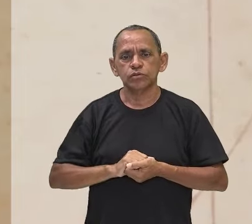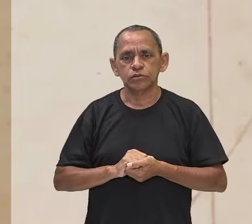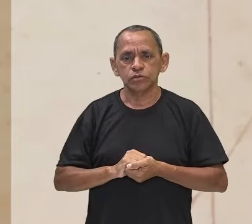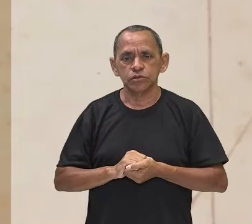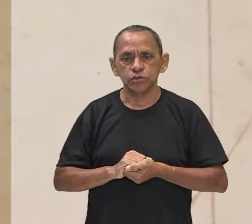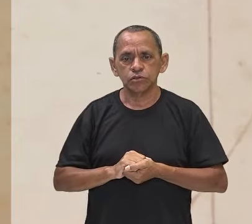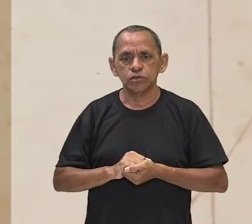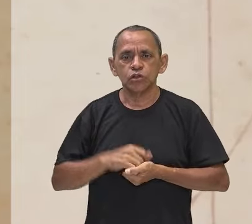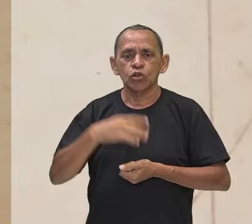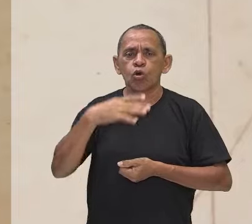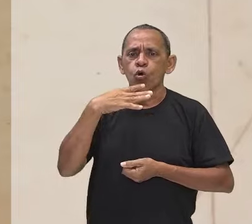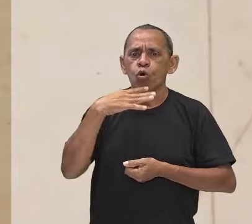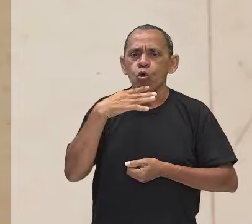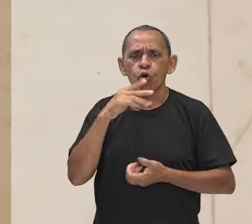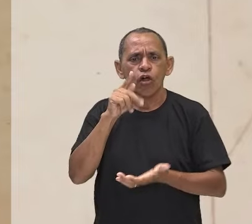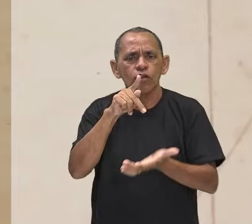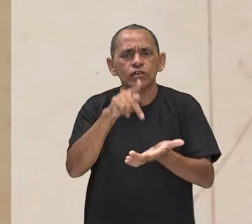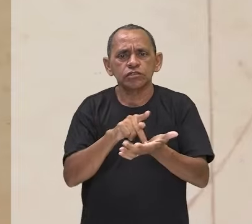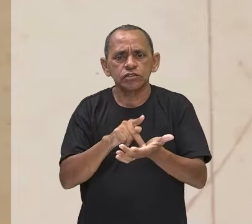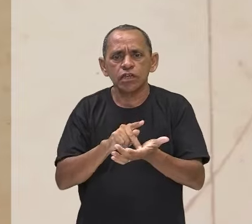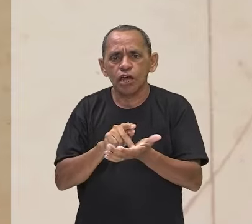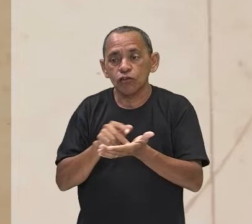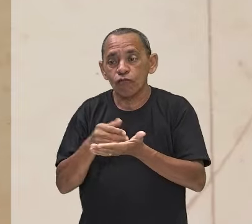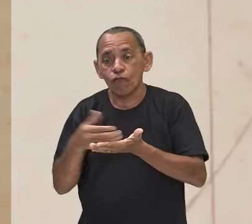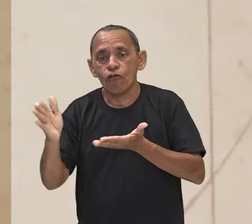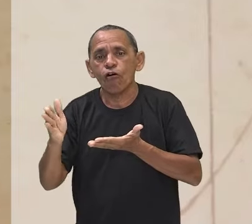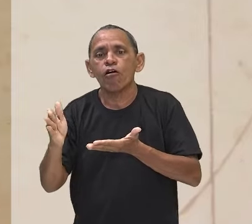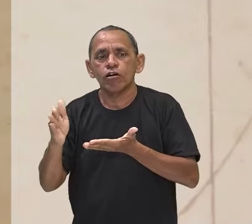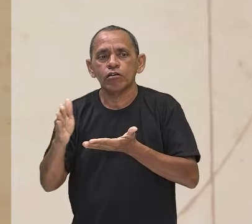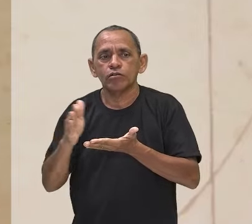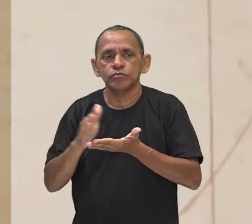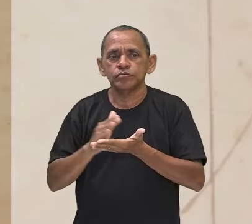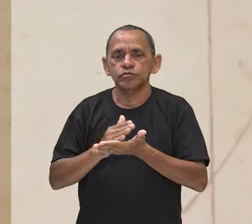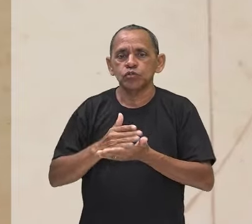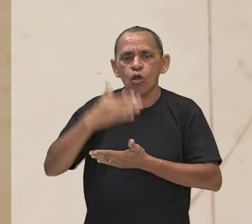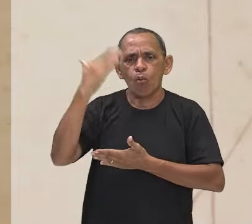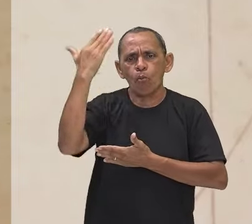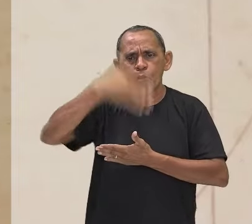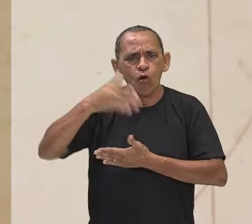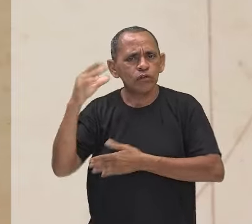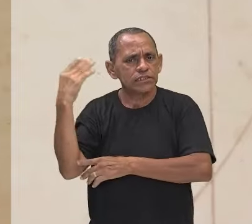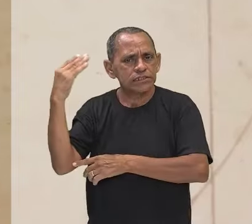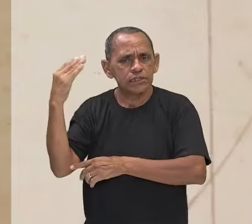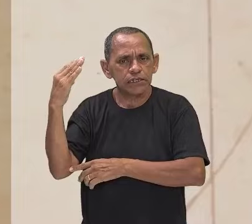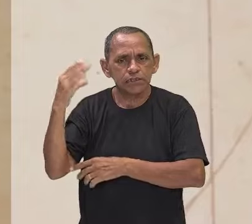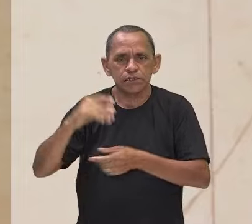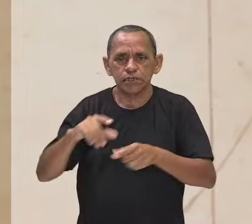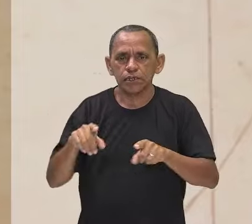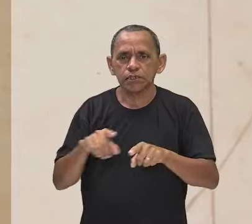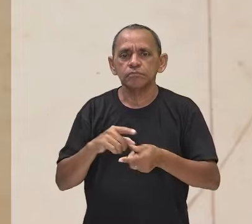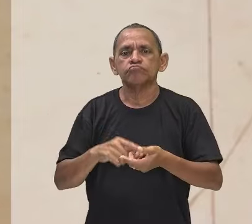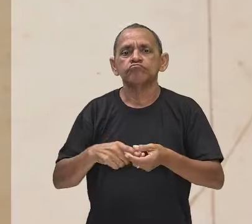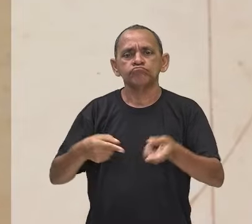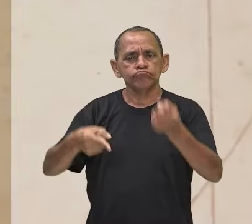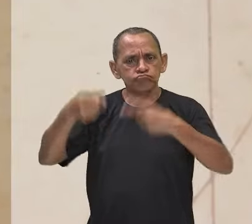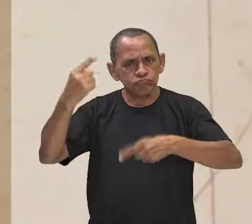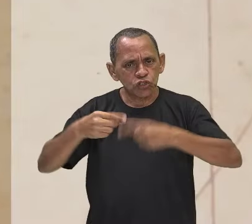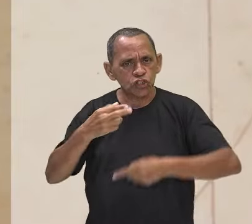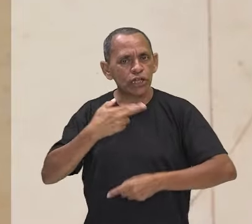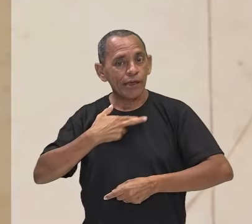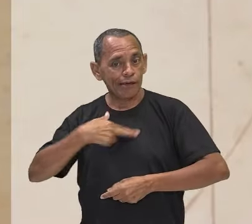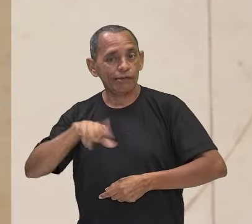seja fora do alcance da ciência. A metafísica, a filosofia, a religião, nada disso